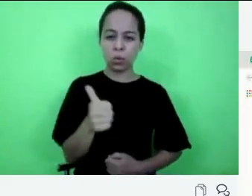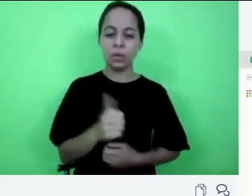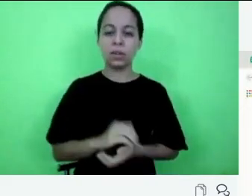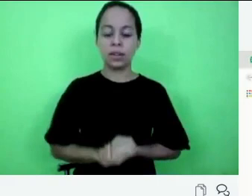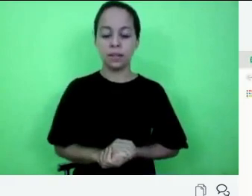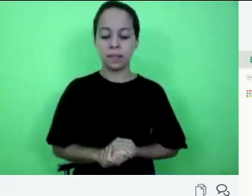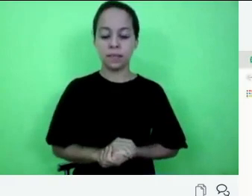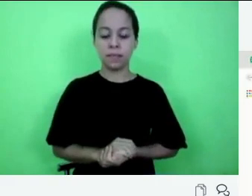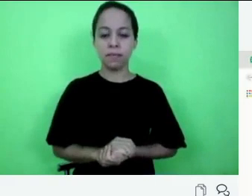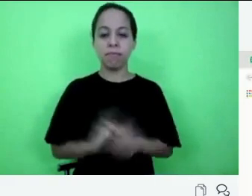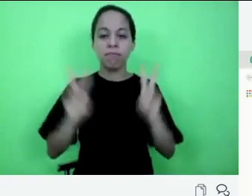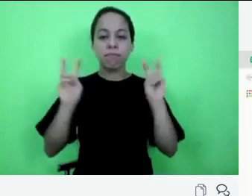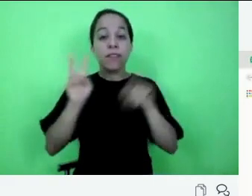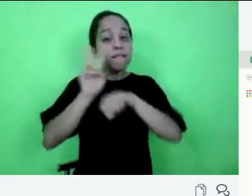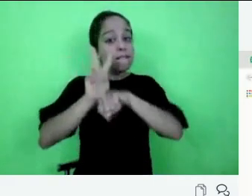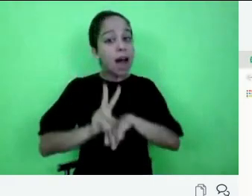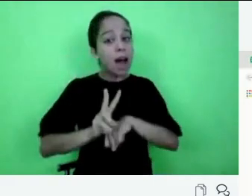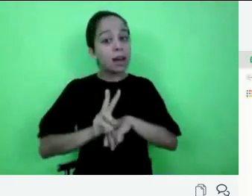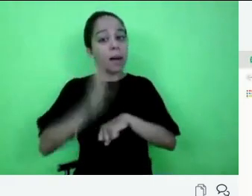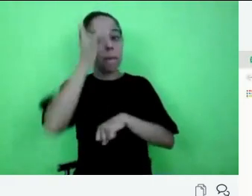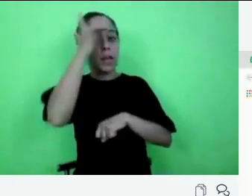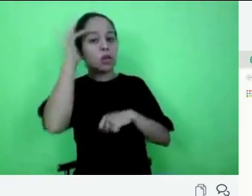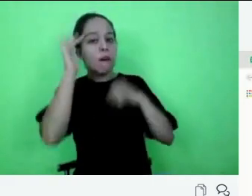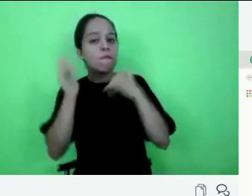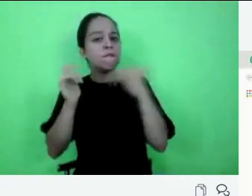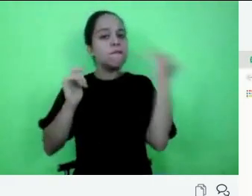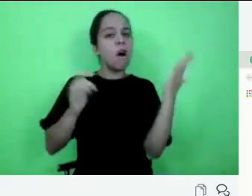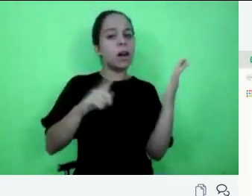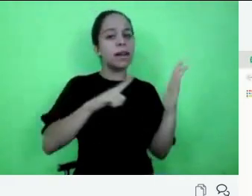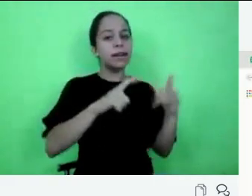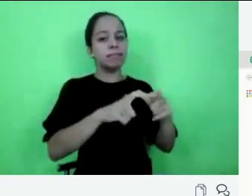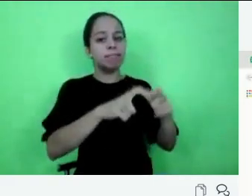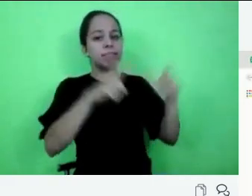vagas destinadas ao público externo da ampla concorrência.